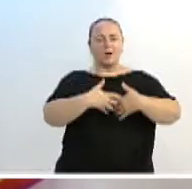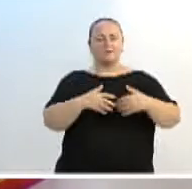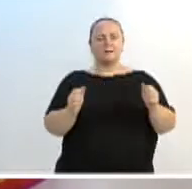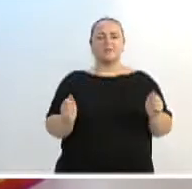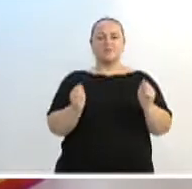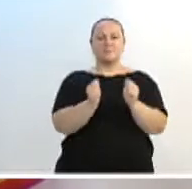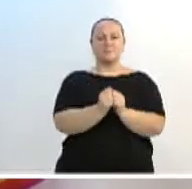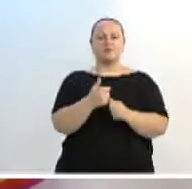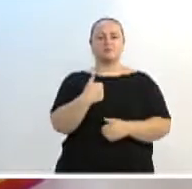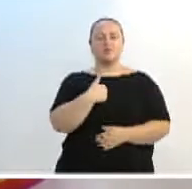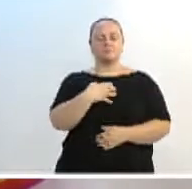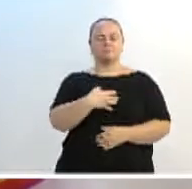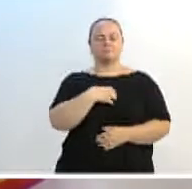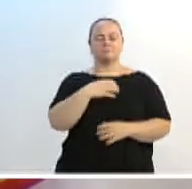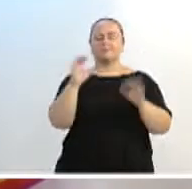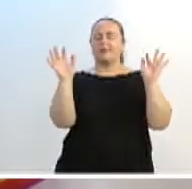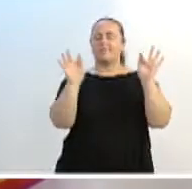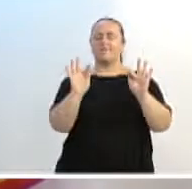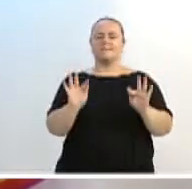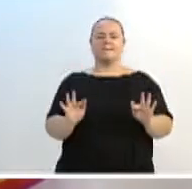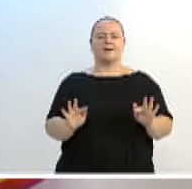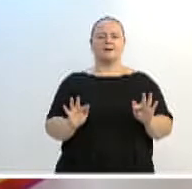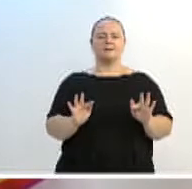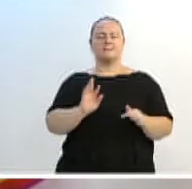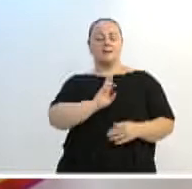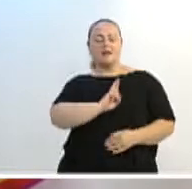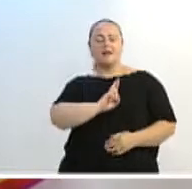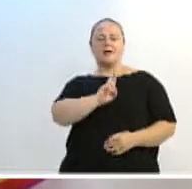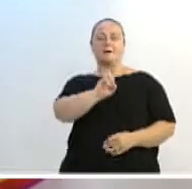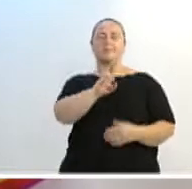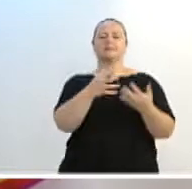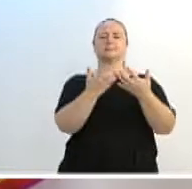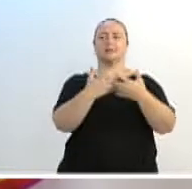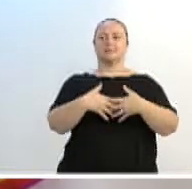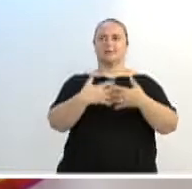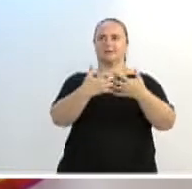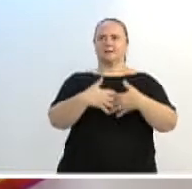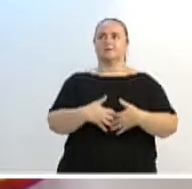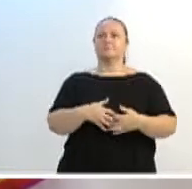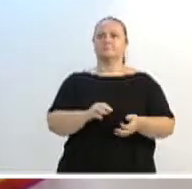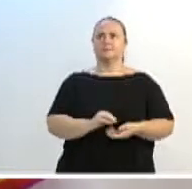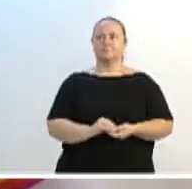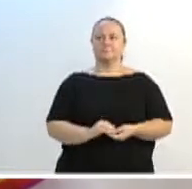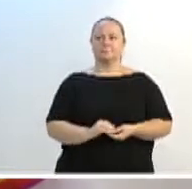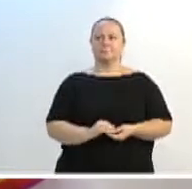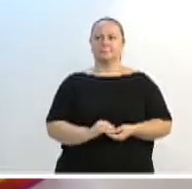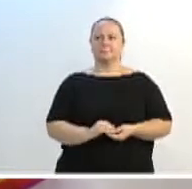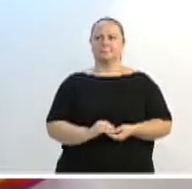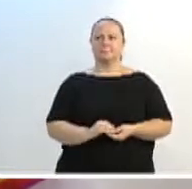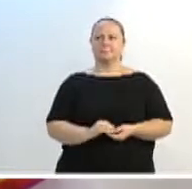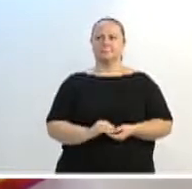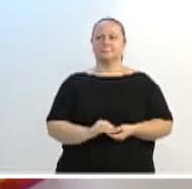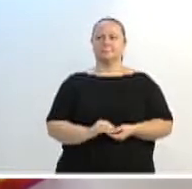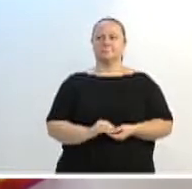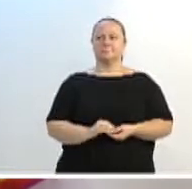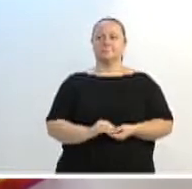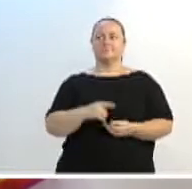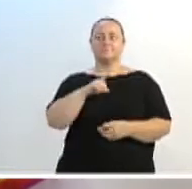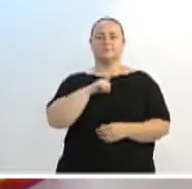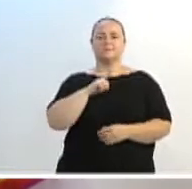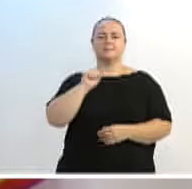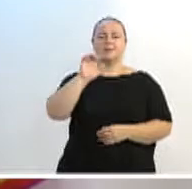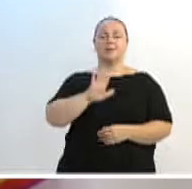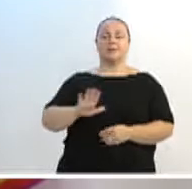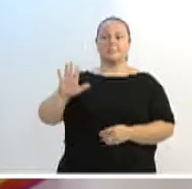dessa instituição tão séria que é o trabalho que o Rotary faz. E aqui eu tenho umas imagens